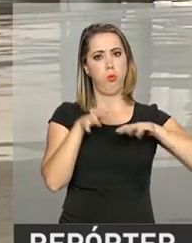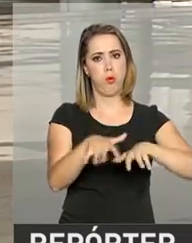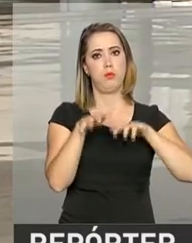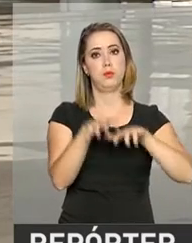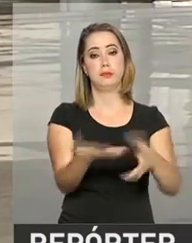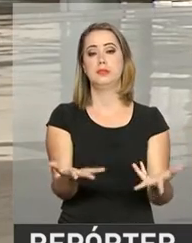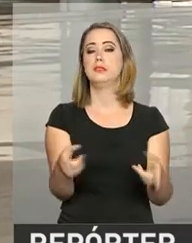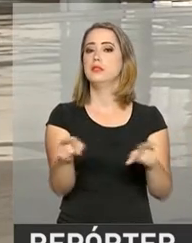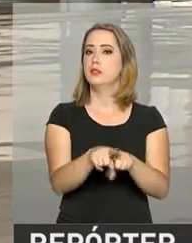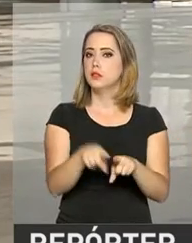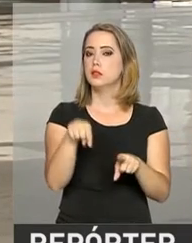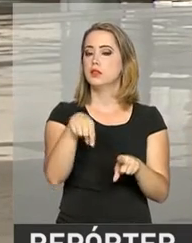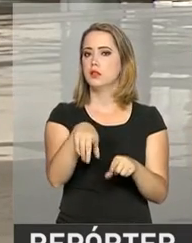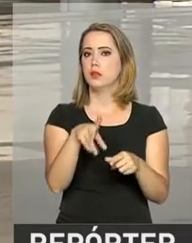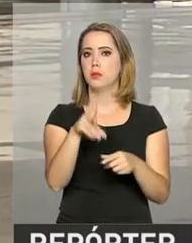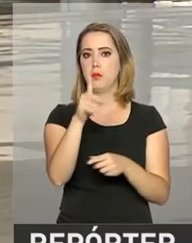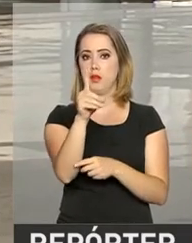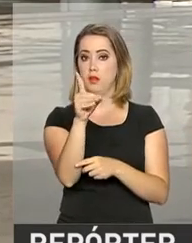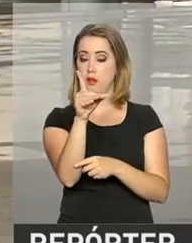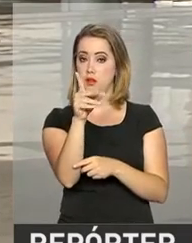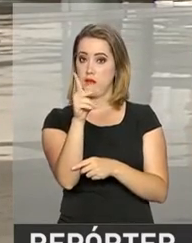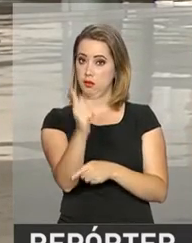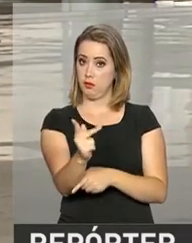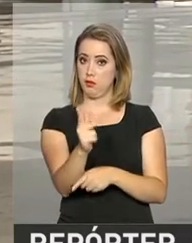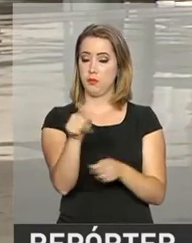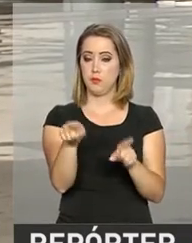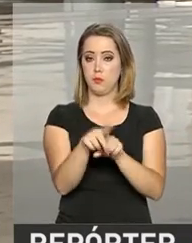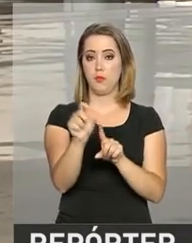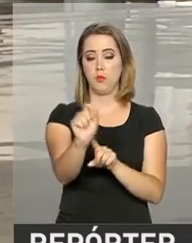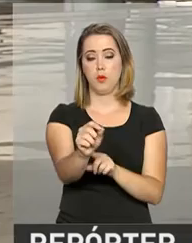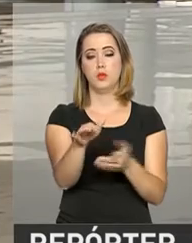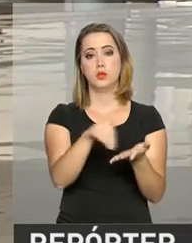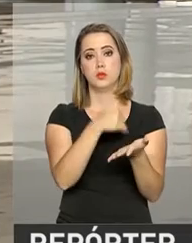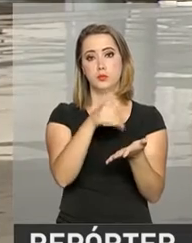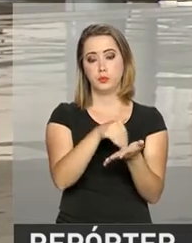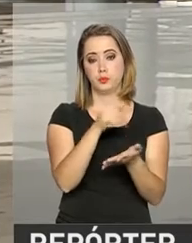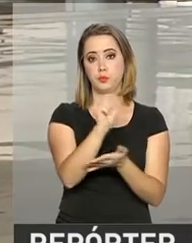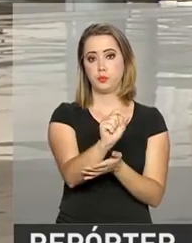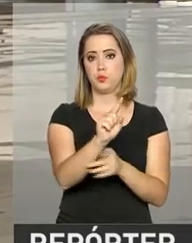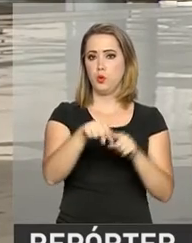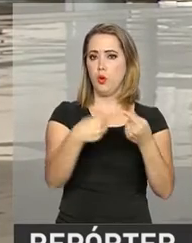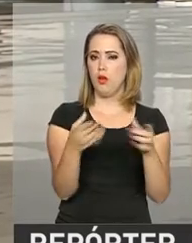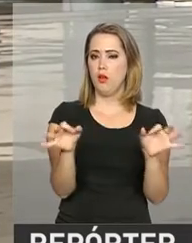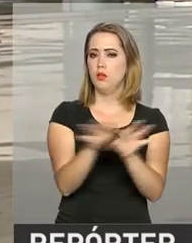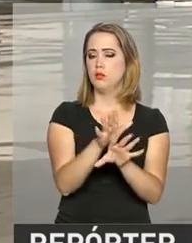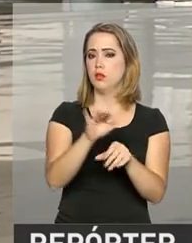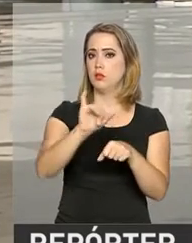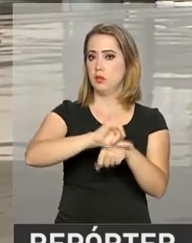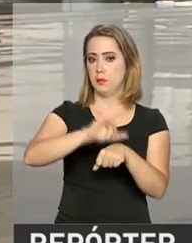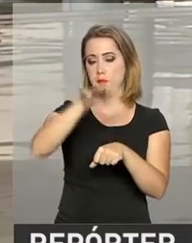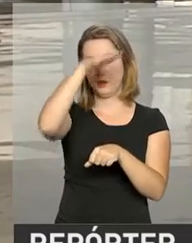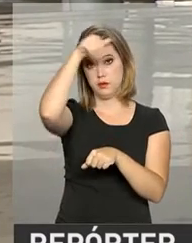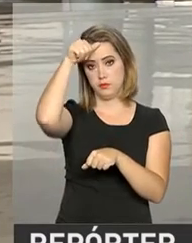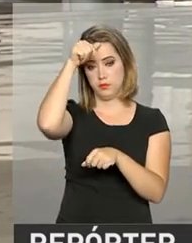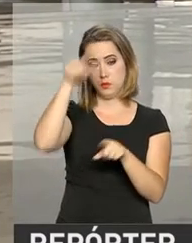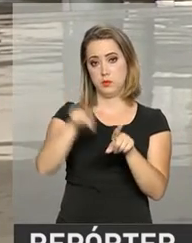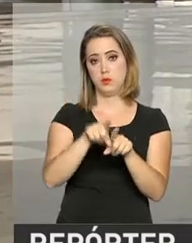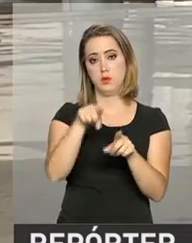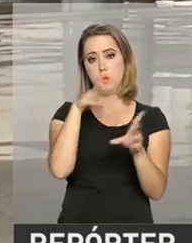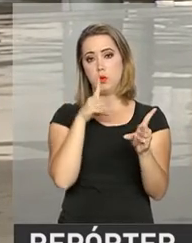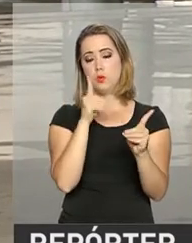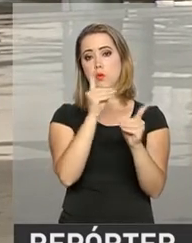Defensoria Pública do Estado. O último compromisso do ministro Alexandre de Moraes em Manaus é um encontro com